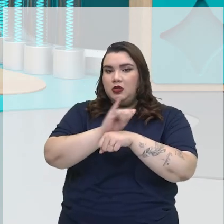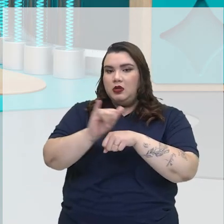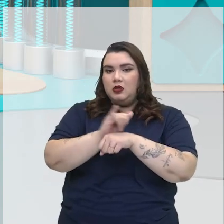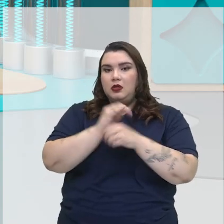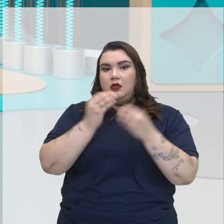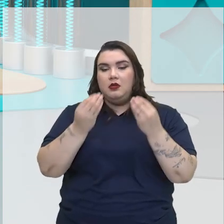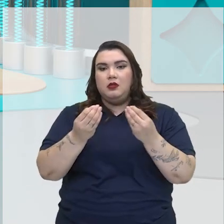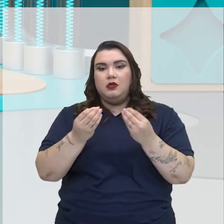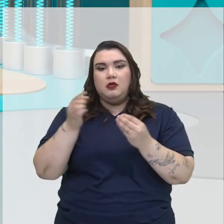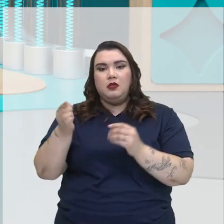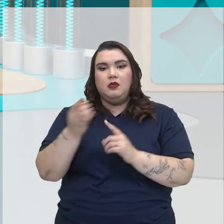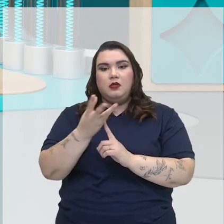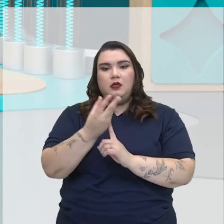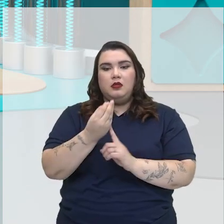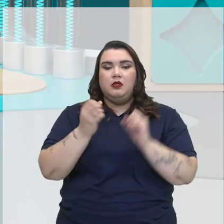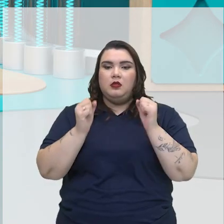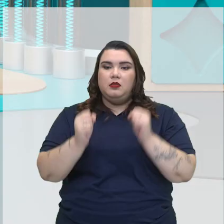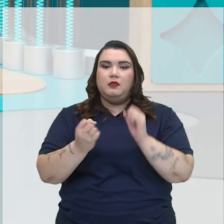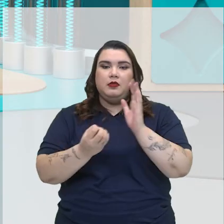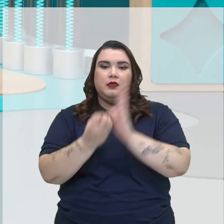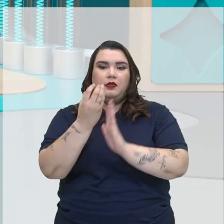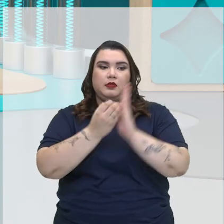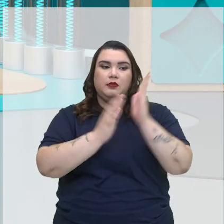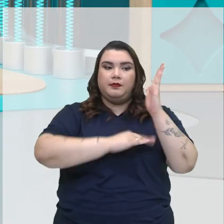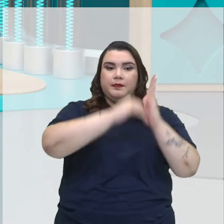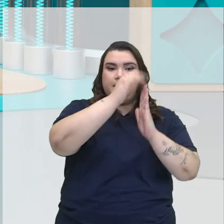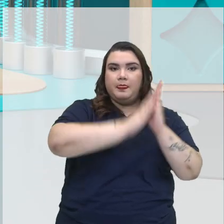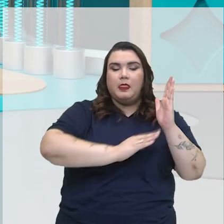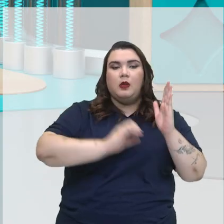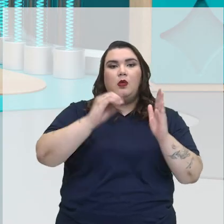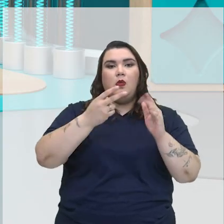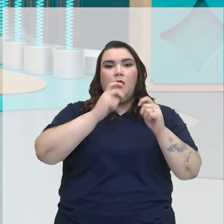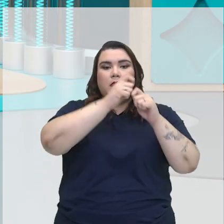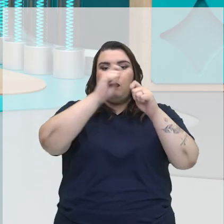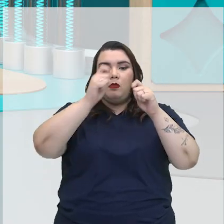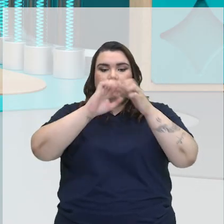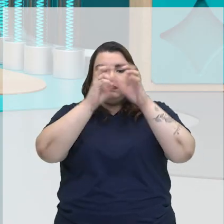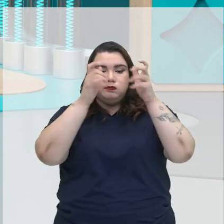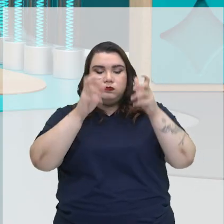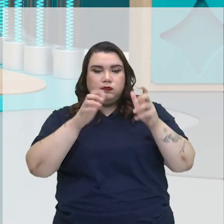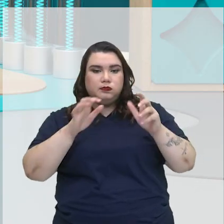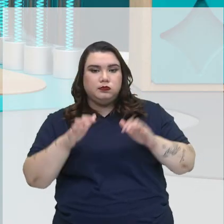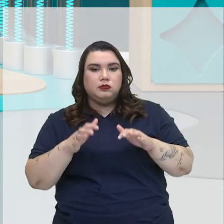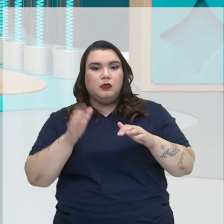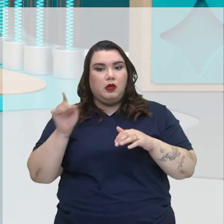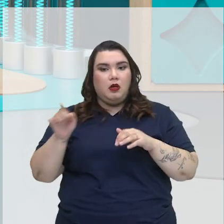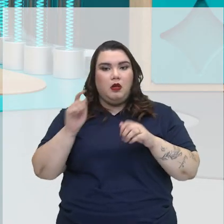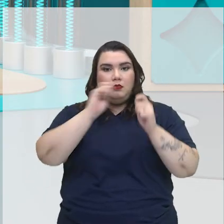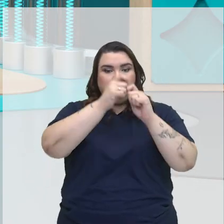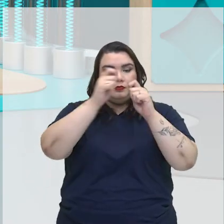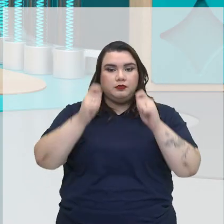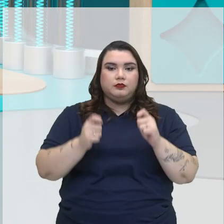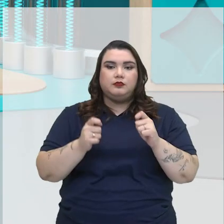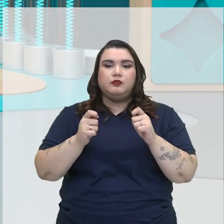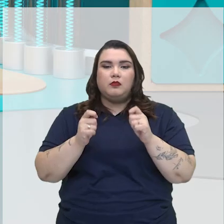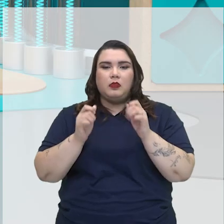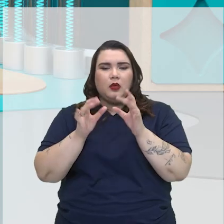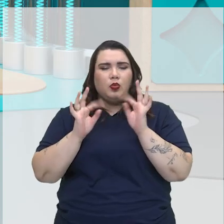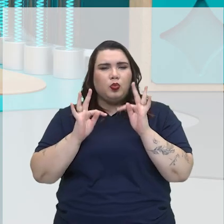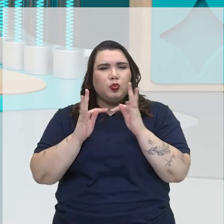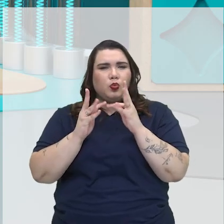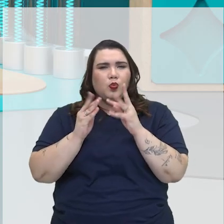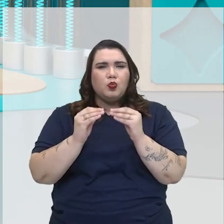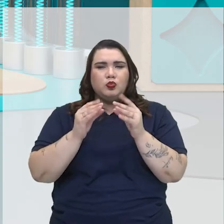que o artista possa reproduzir numa tela ou numa escultura, né, como nós estamos vendo que isso aqui é uma escultura, os